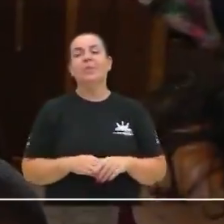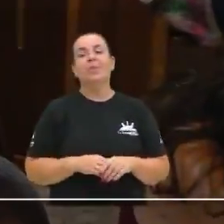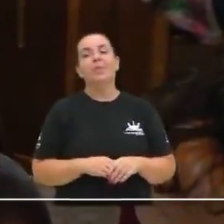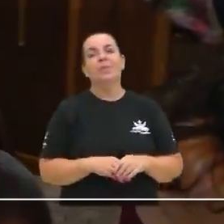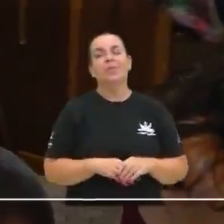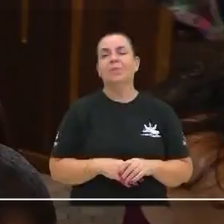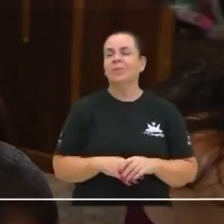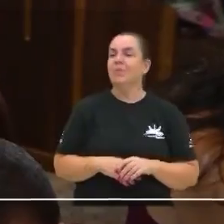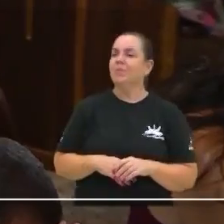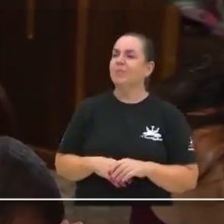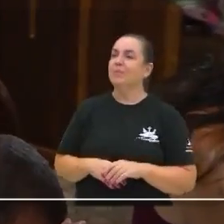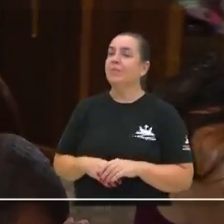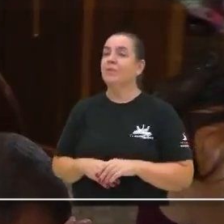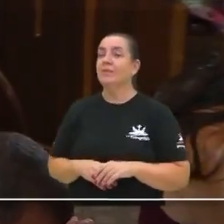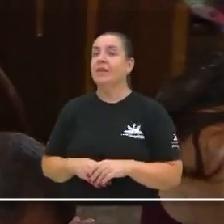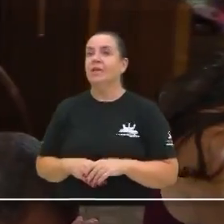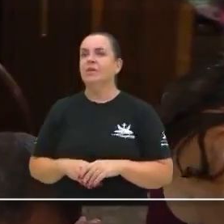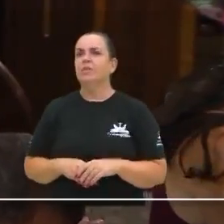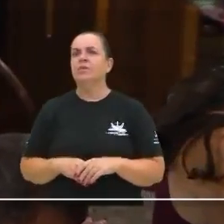Natal.